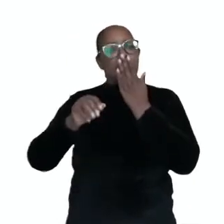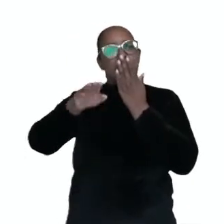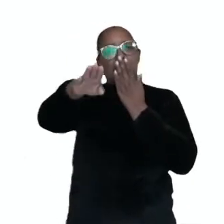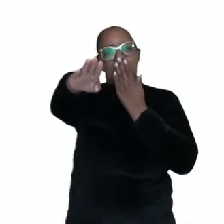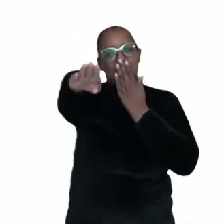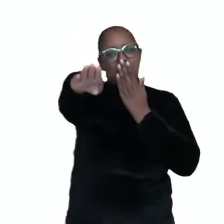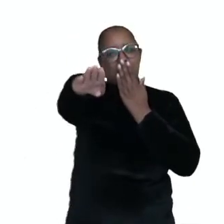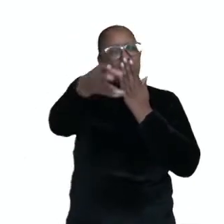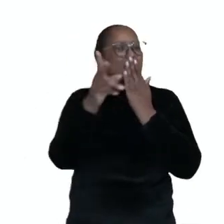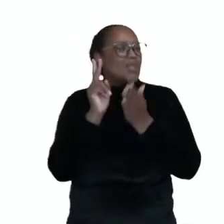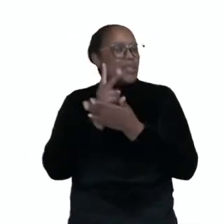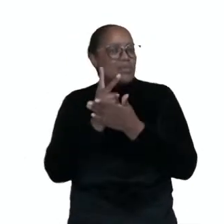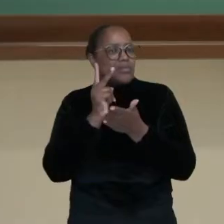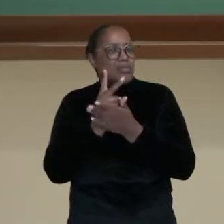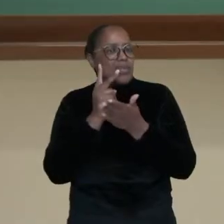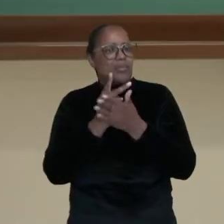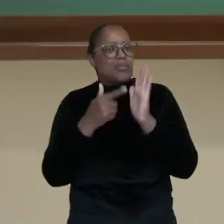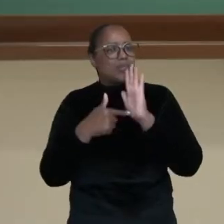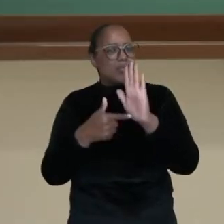Então veja,